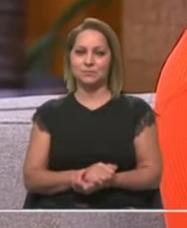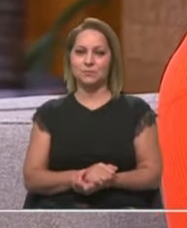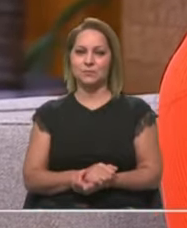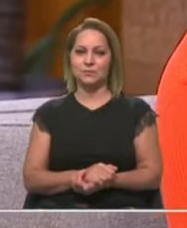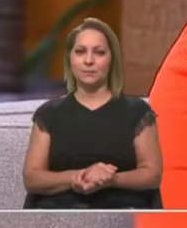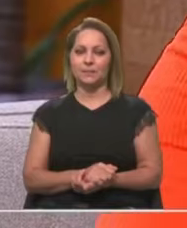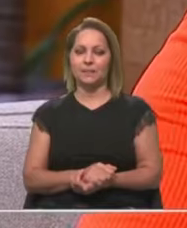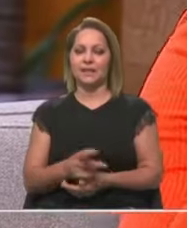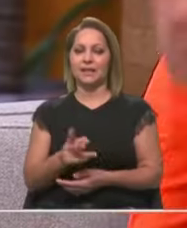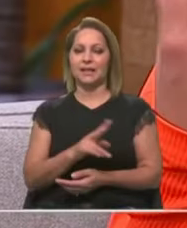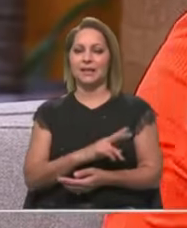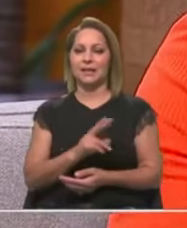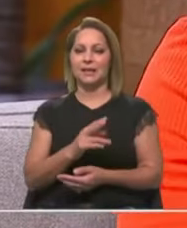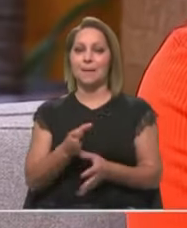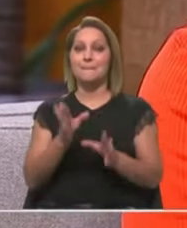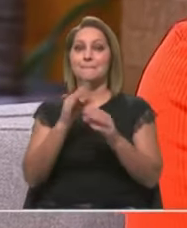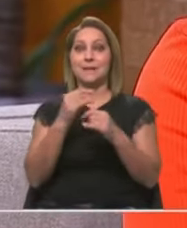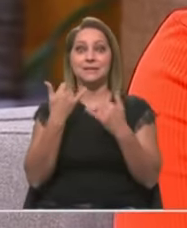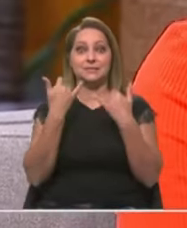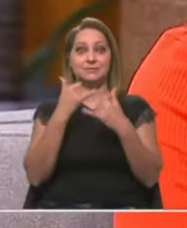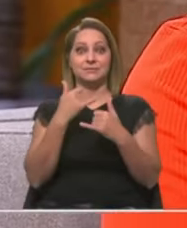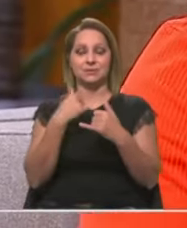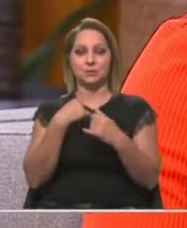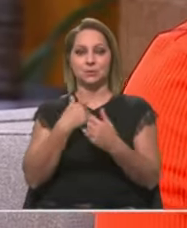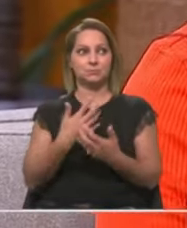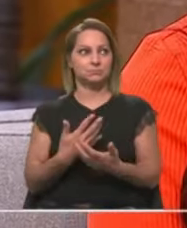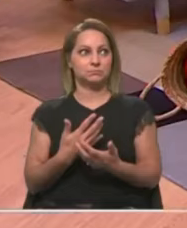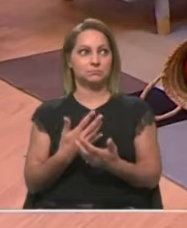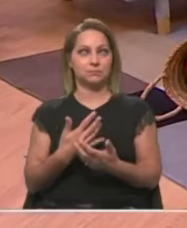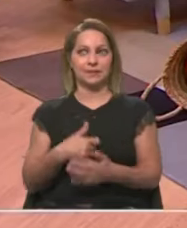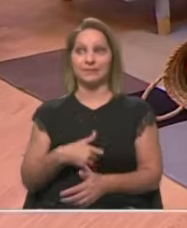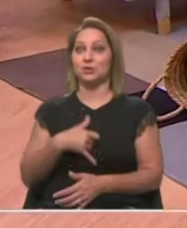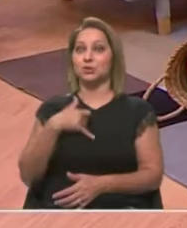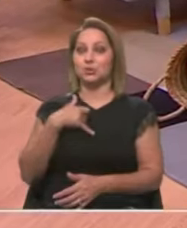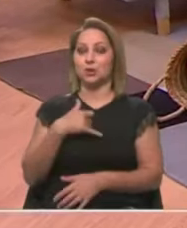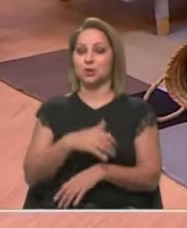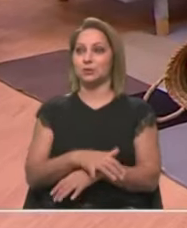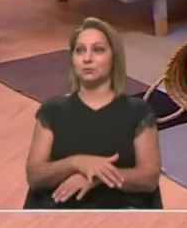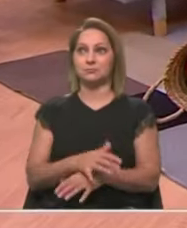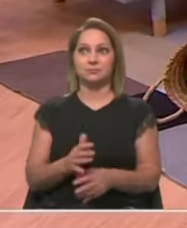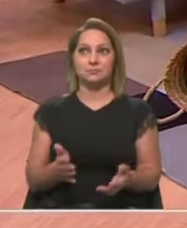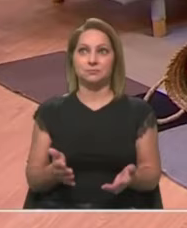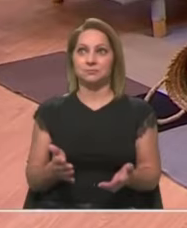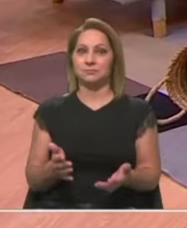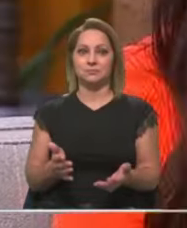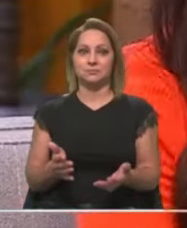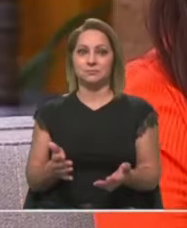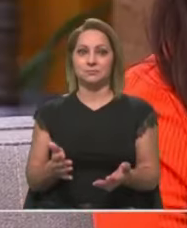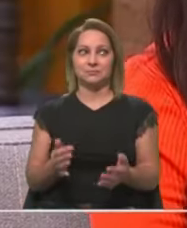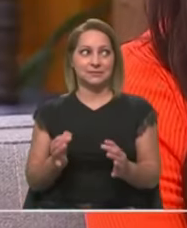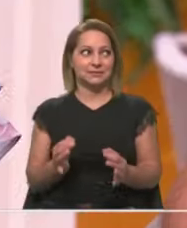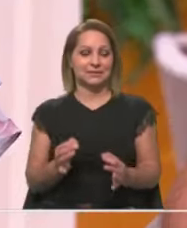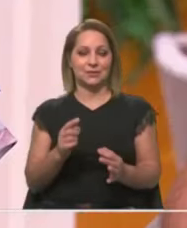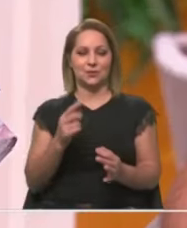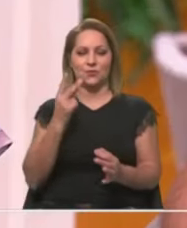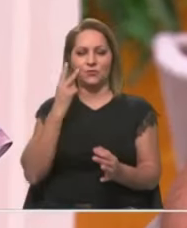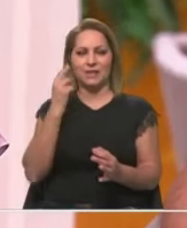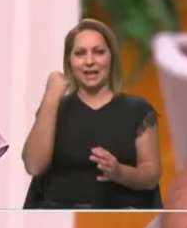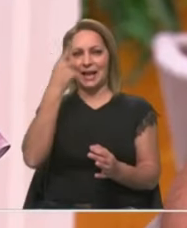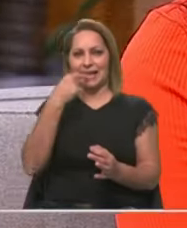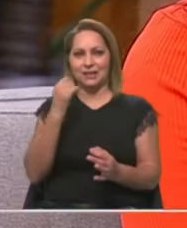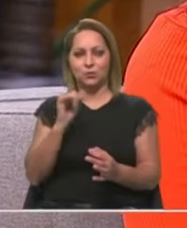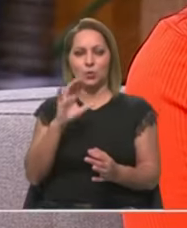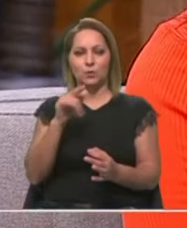na altura ele até estava mais feliz que eu. Eu fiquei em choque. Fiquei só assim a olhar, eu a sério. Eu vi ali na tua cara, quando tu